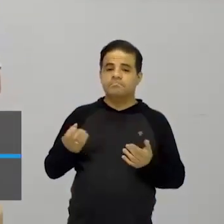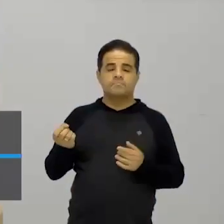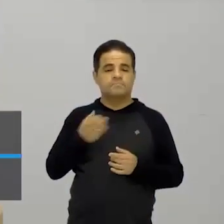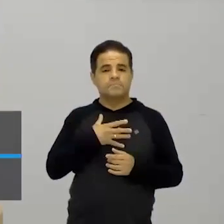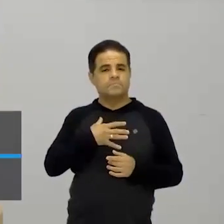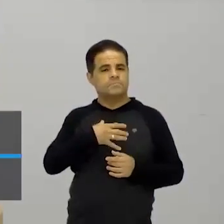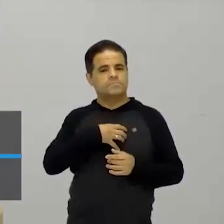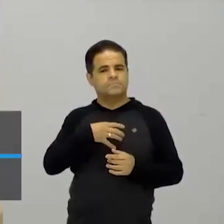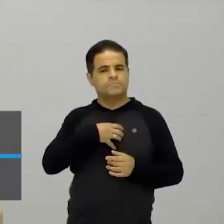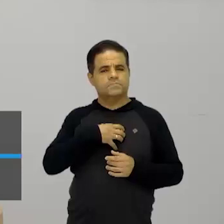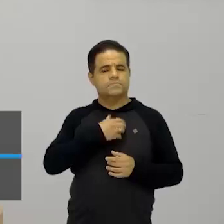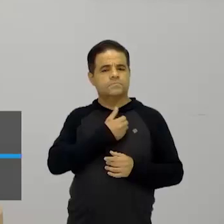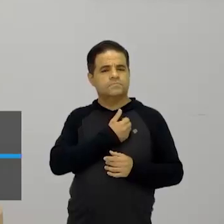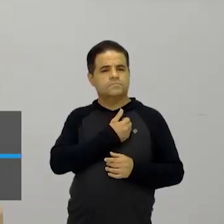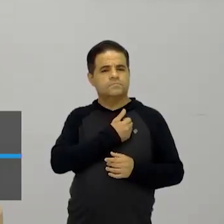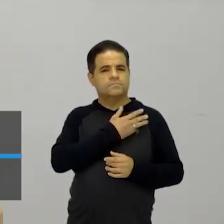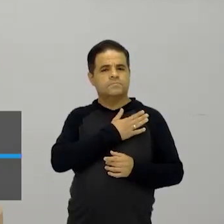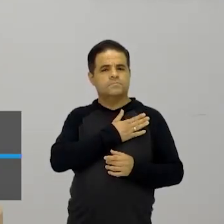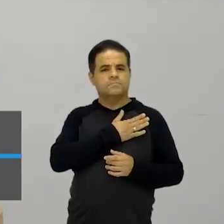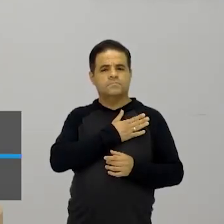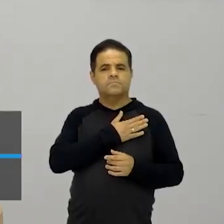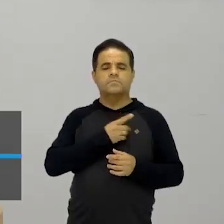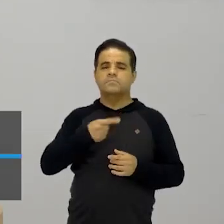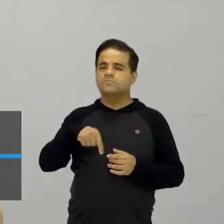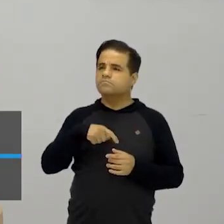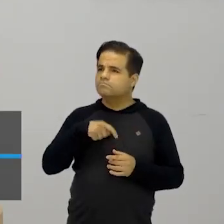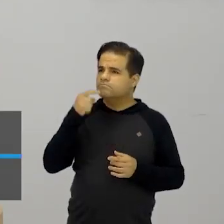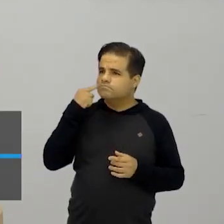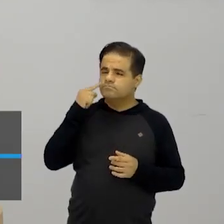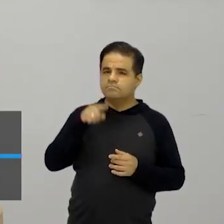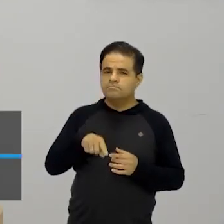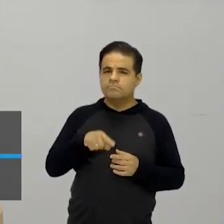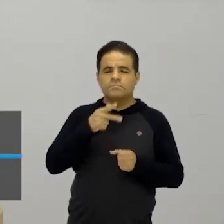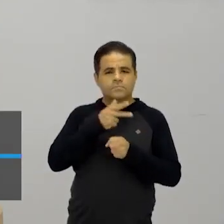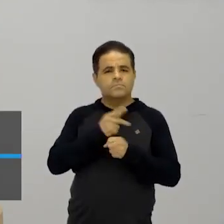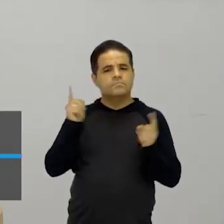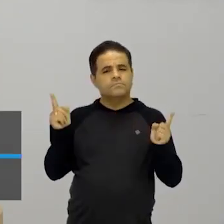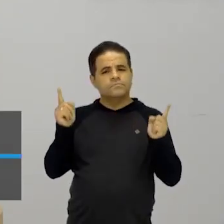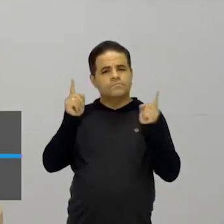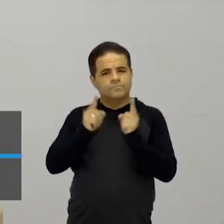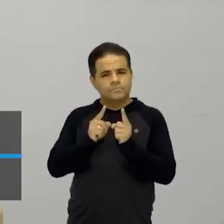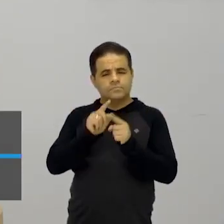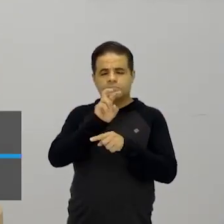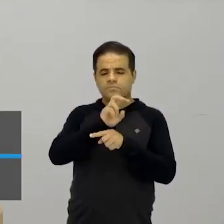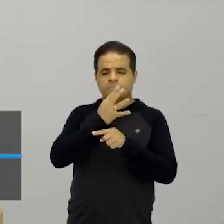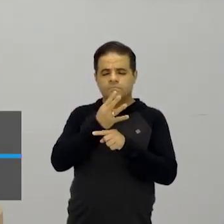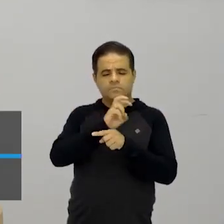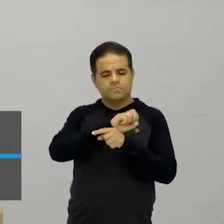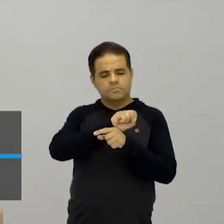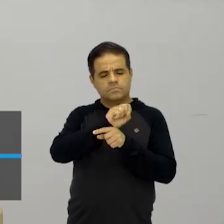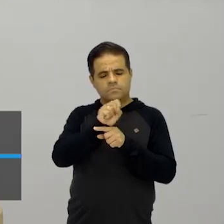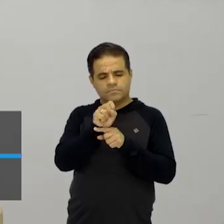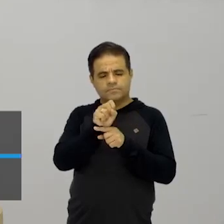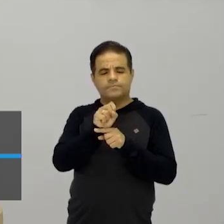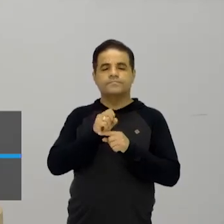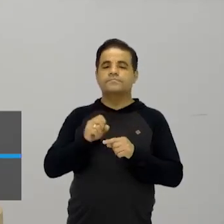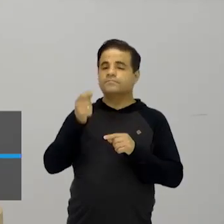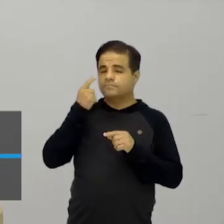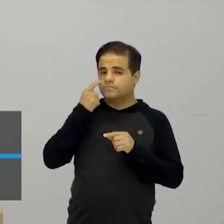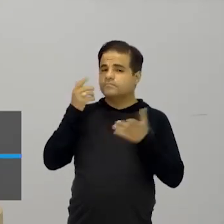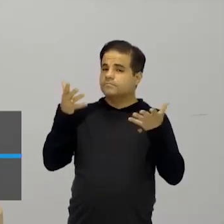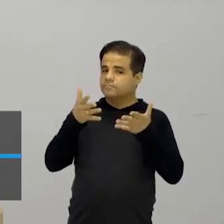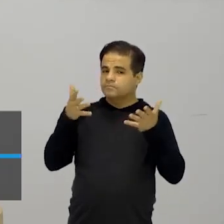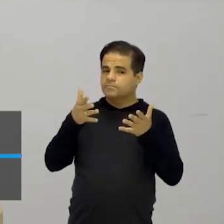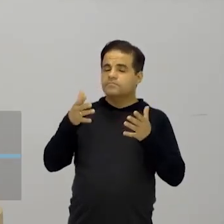novo tipo de discriminação que a gente viu? É um vídeo curtinho, de 54 segundos. Então, nesse